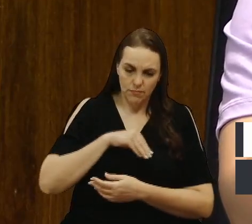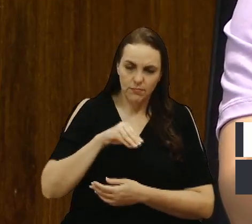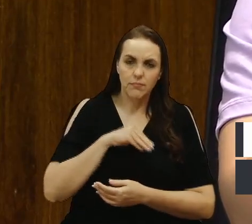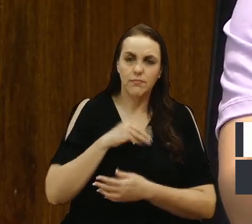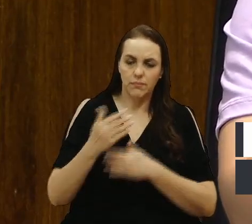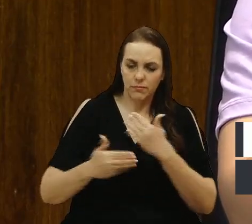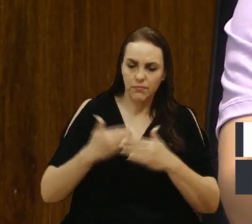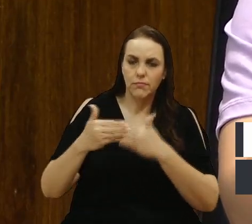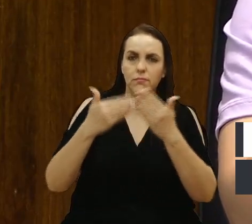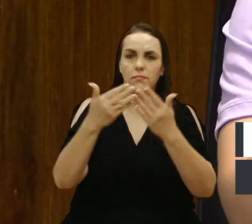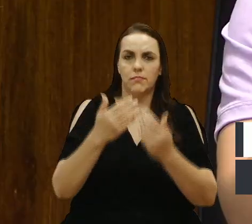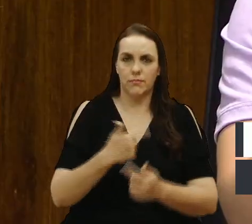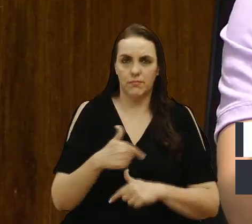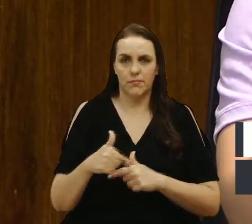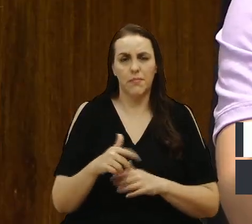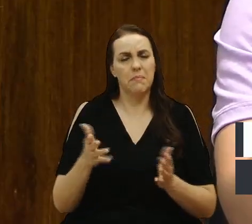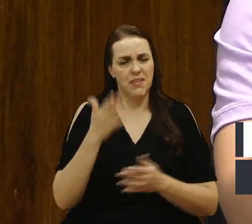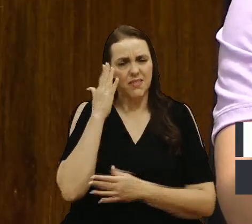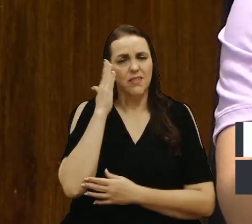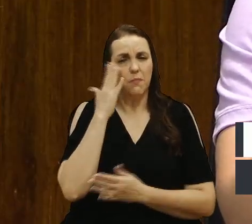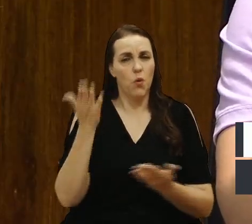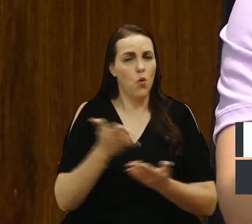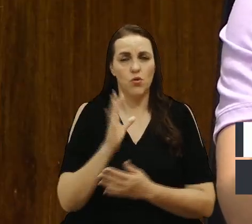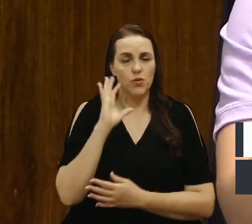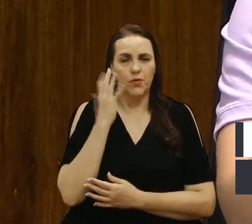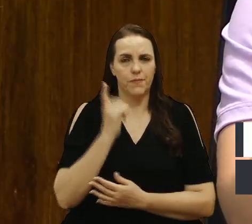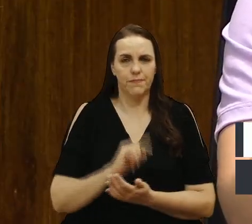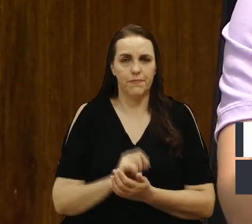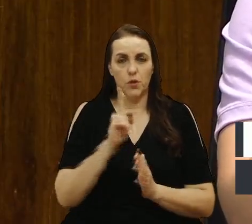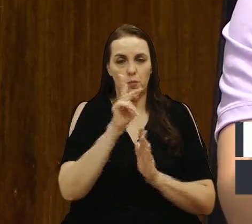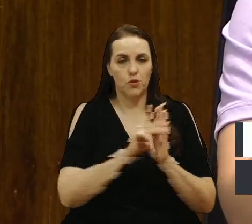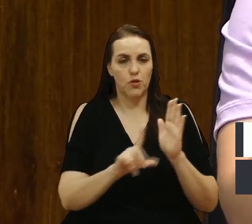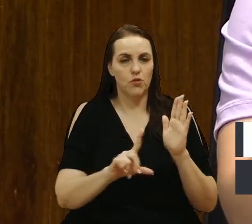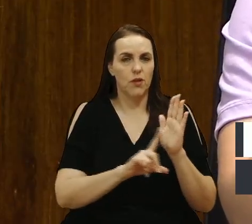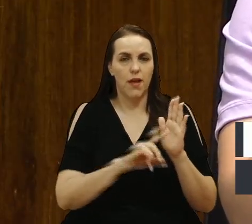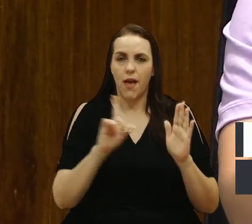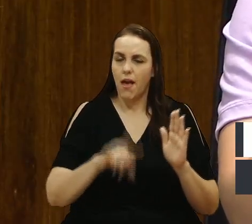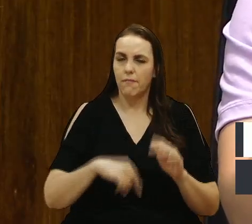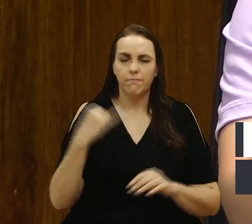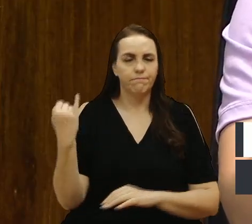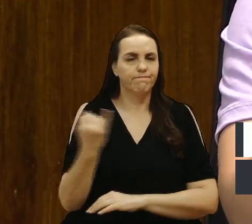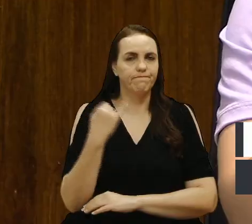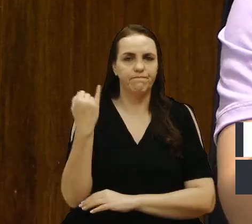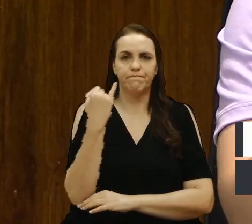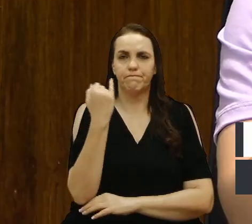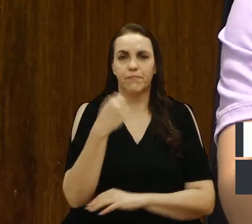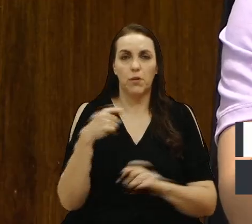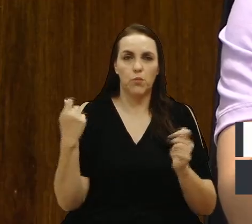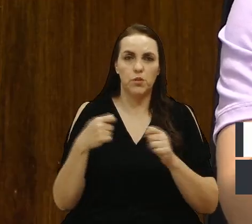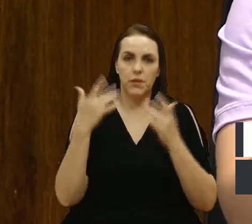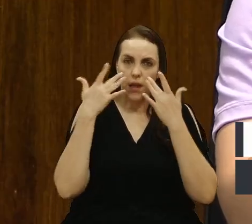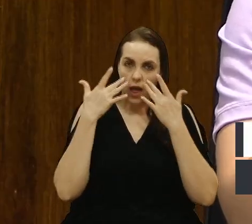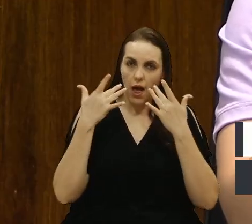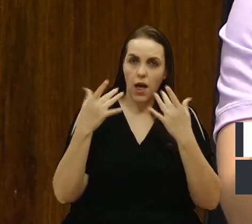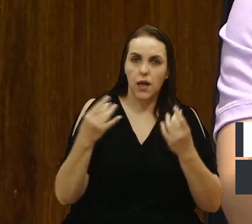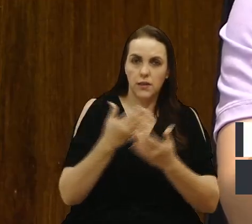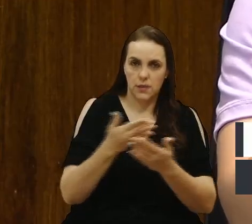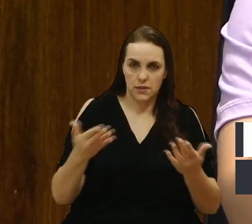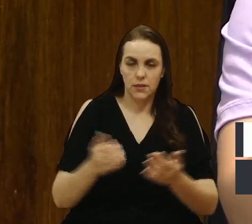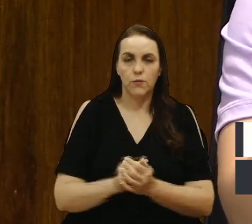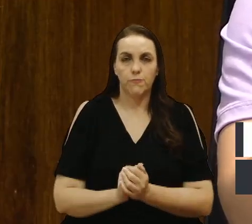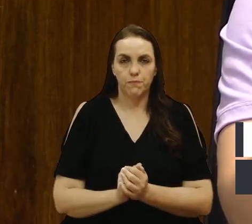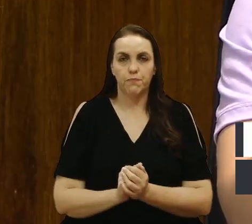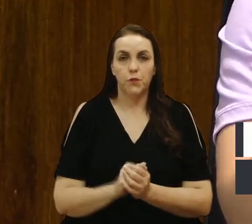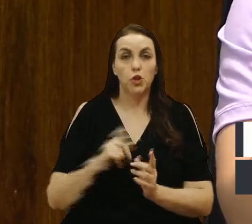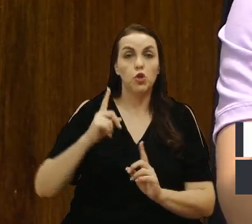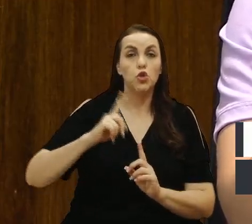hoje, muitas vezes, não é isso que acontece. Então, um projeto de lei como esse é fundamental para que a gente possa chamar a atenção em relação ao